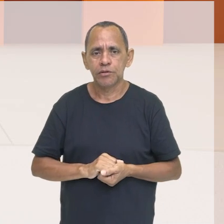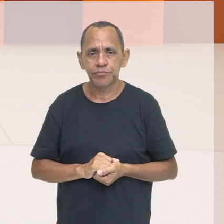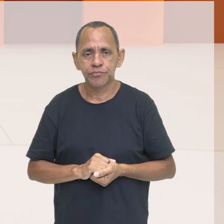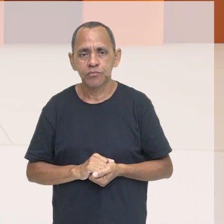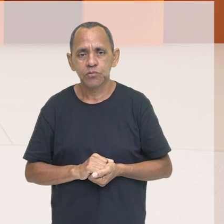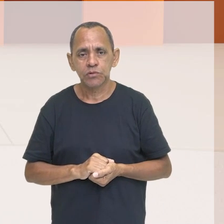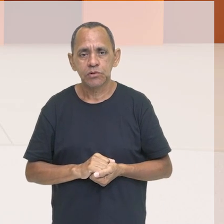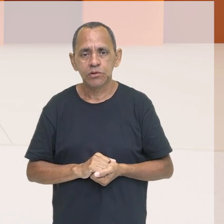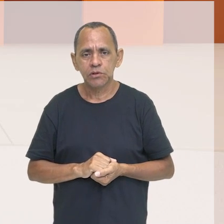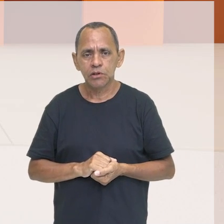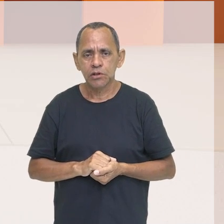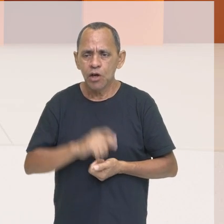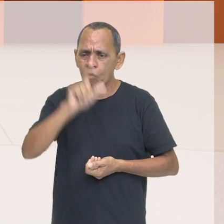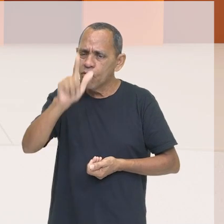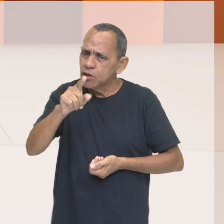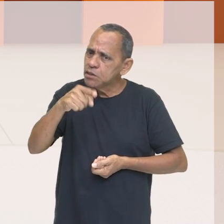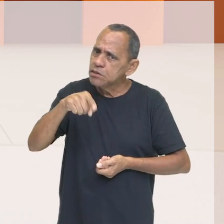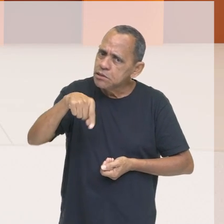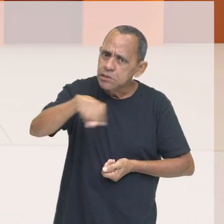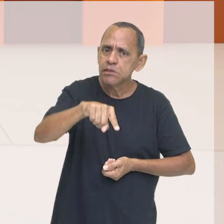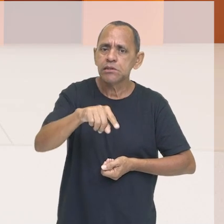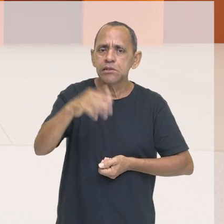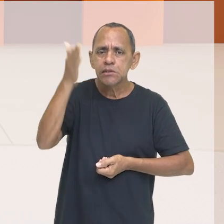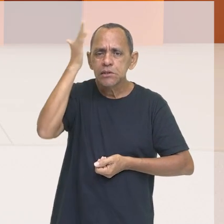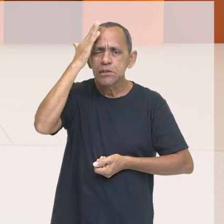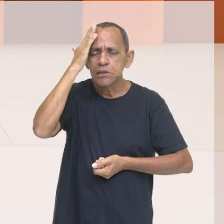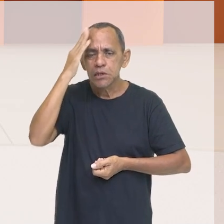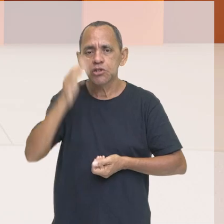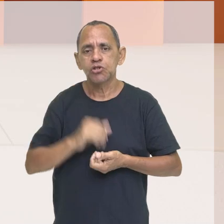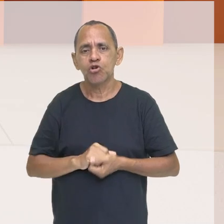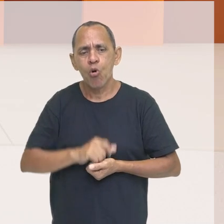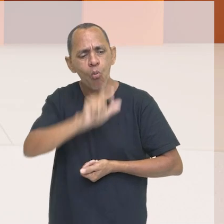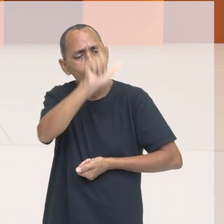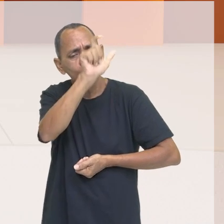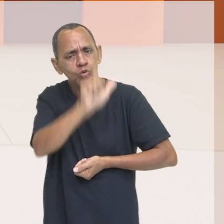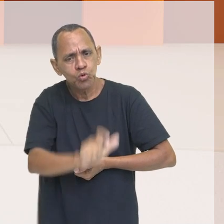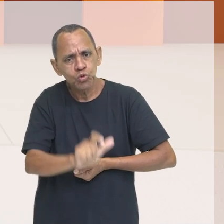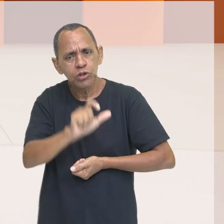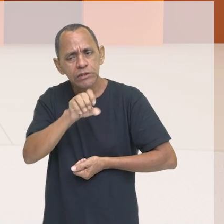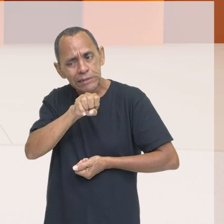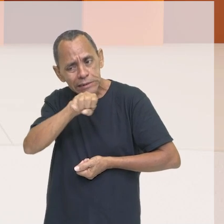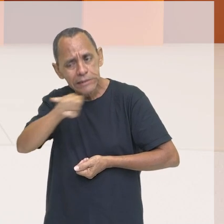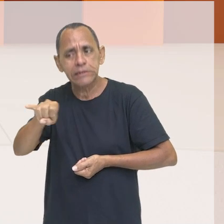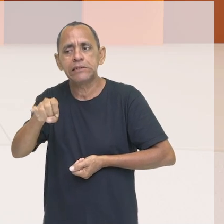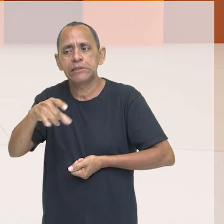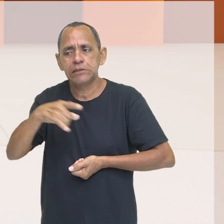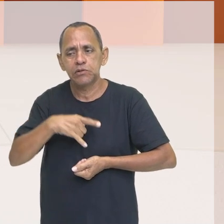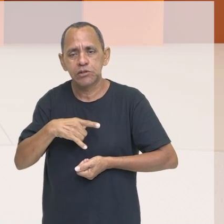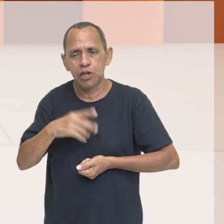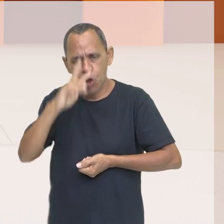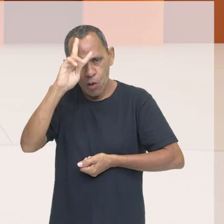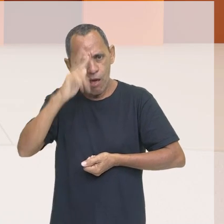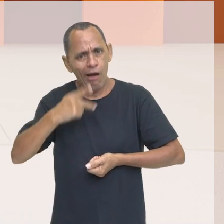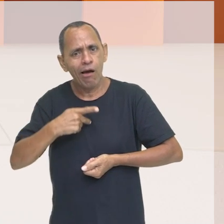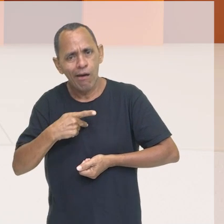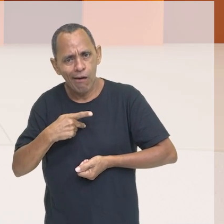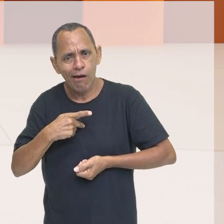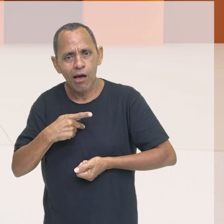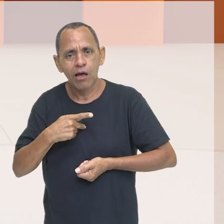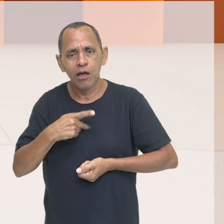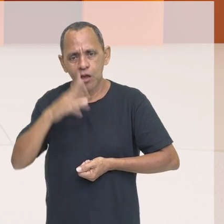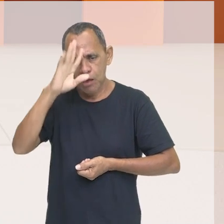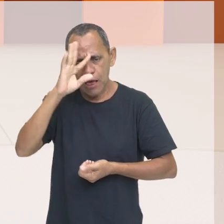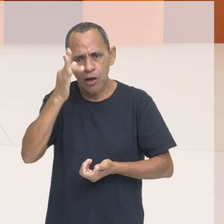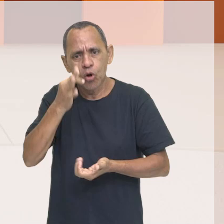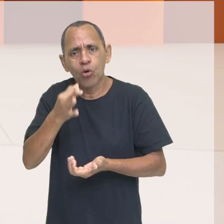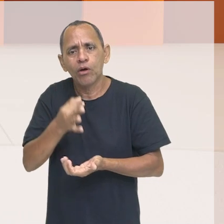você só se entende como sujeito quando você reconhece o outro como sujeito. Né? Se